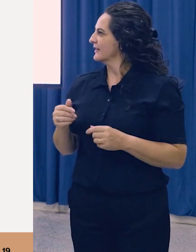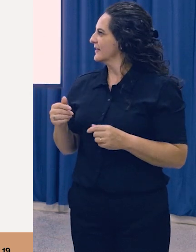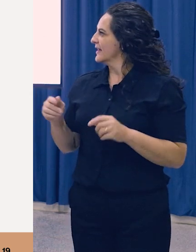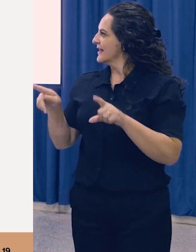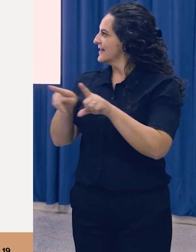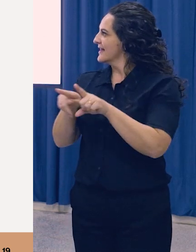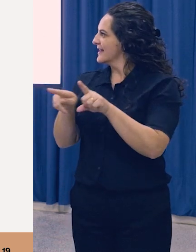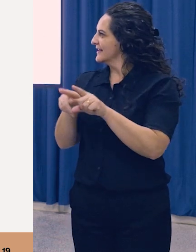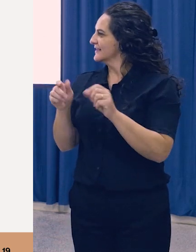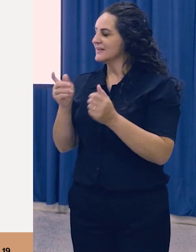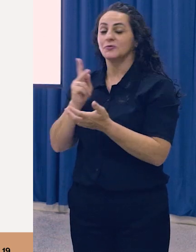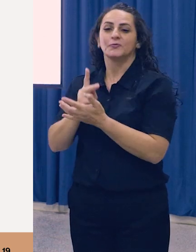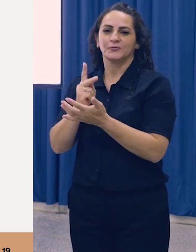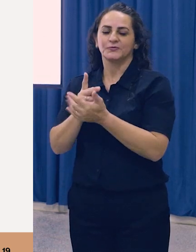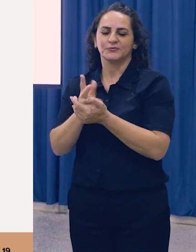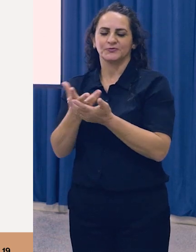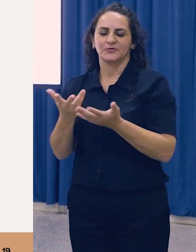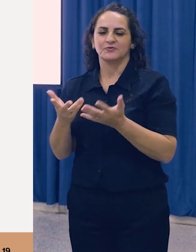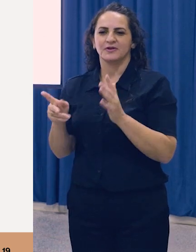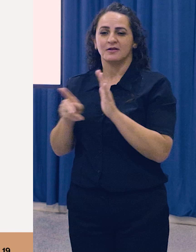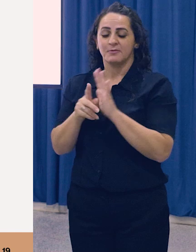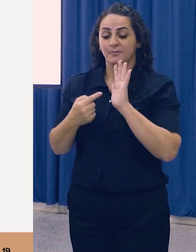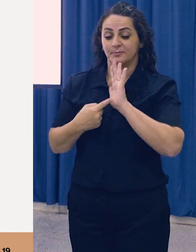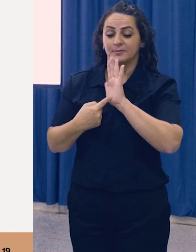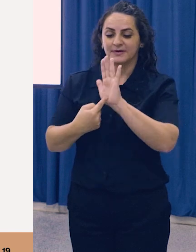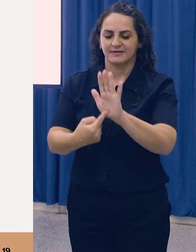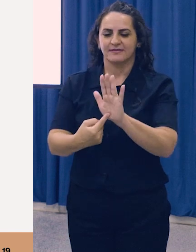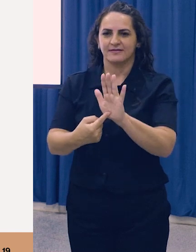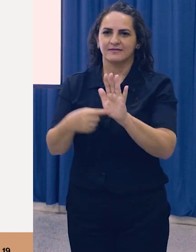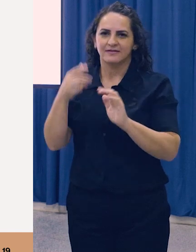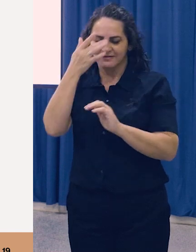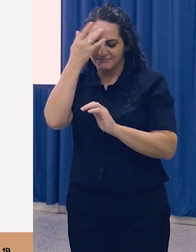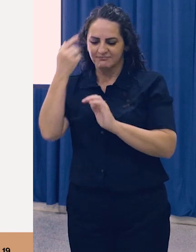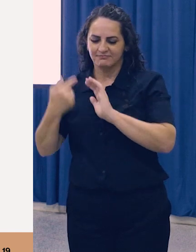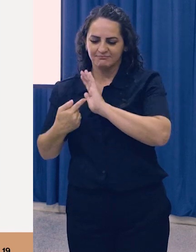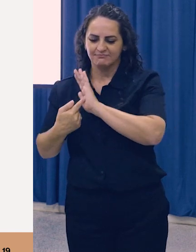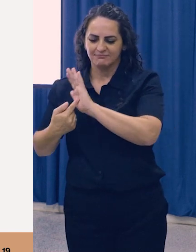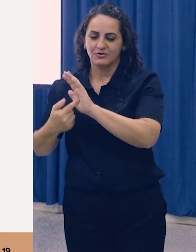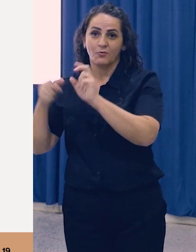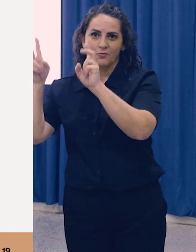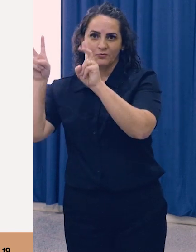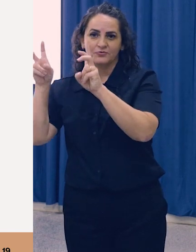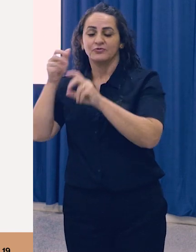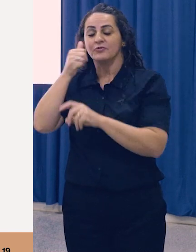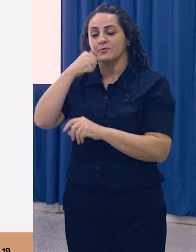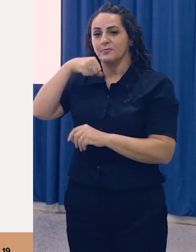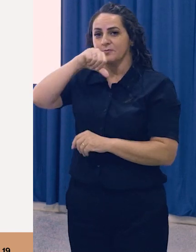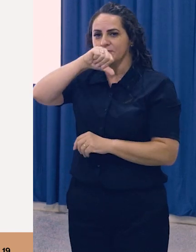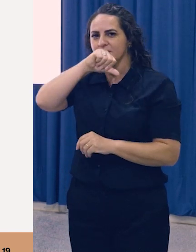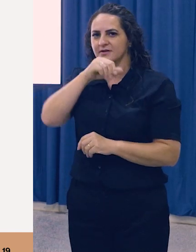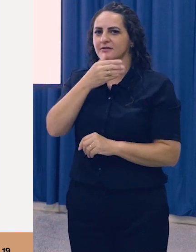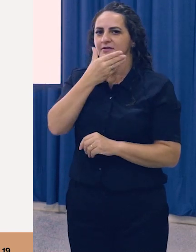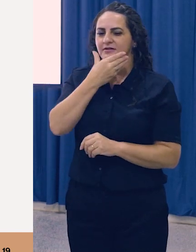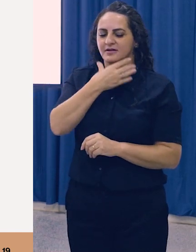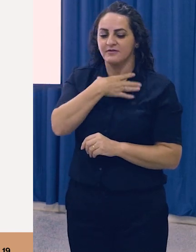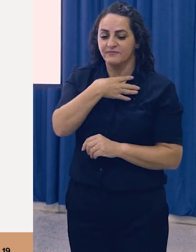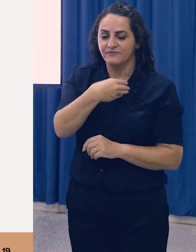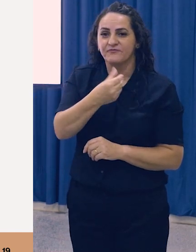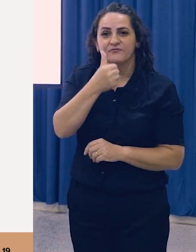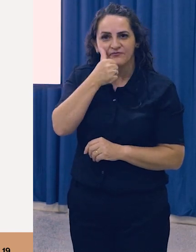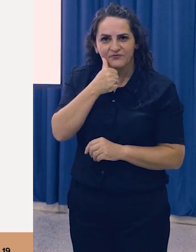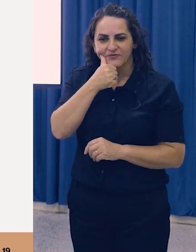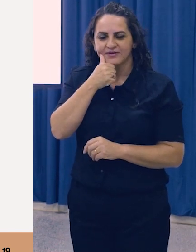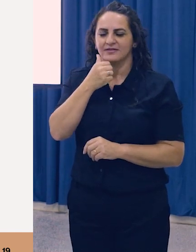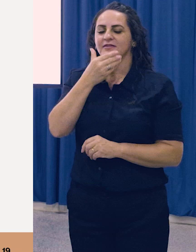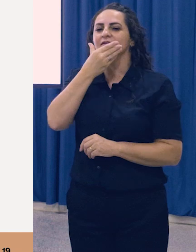Também continuaram essa questão do apresentar o personagem com um título, né, então a mãe, a filha, o